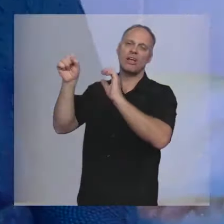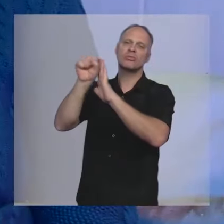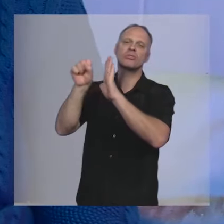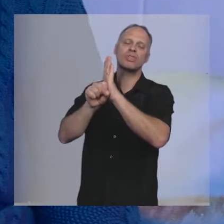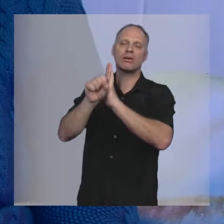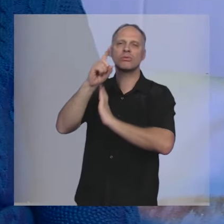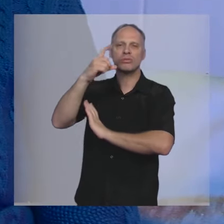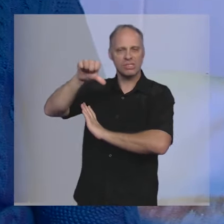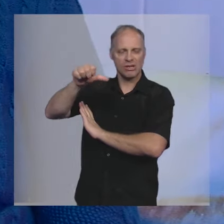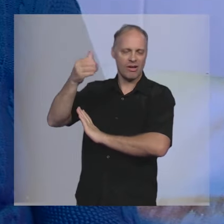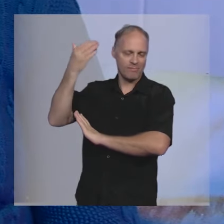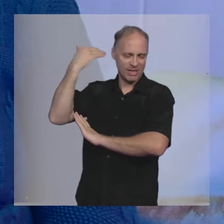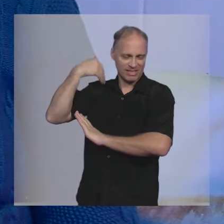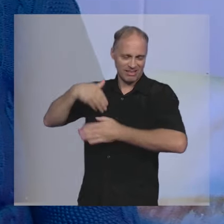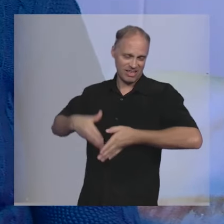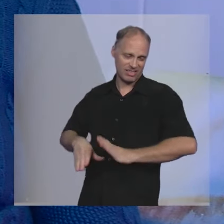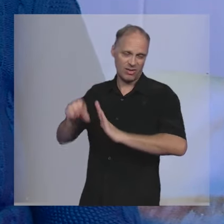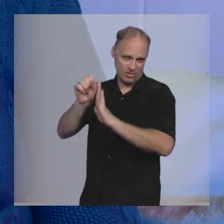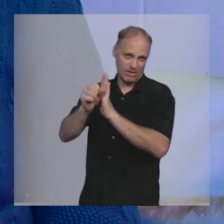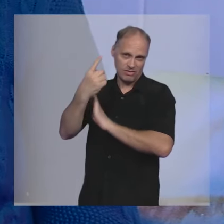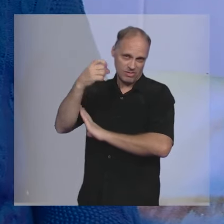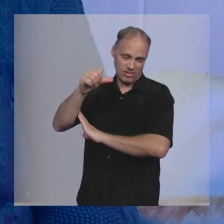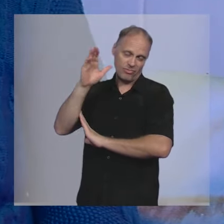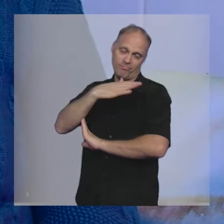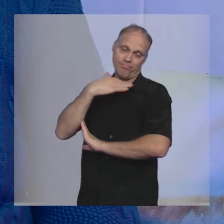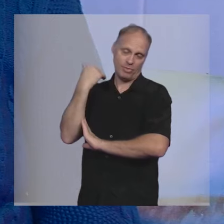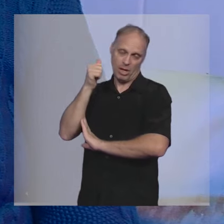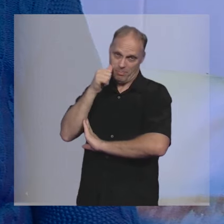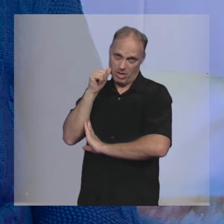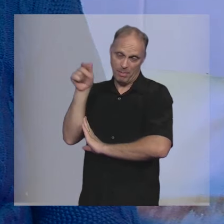século XIX de nascimento.